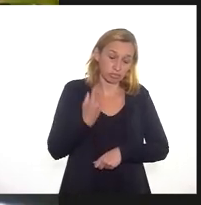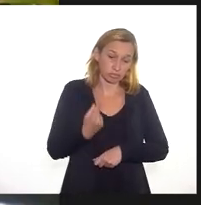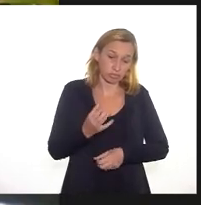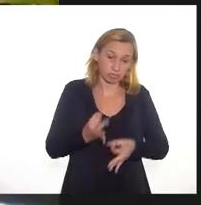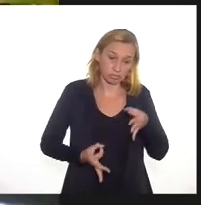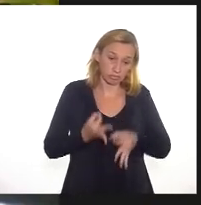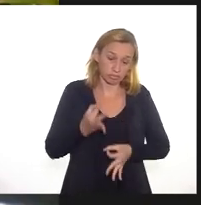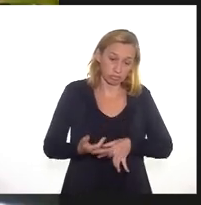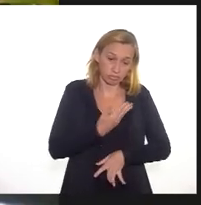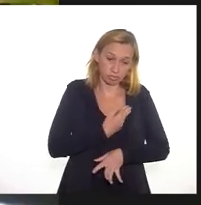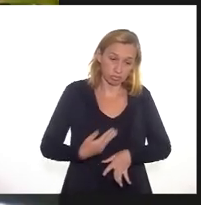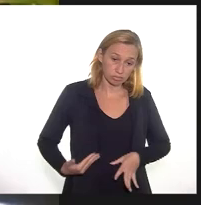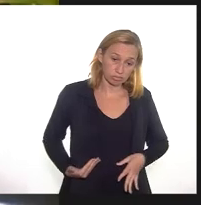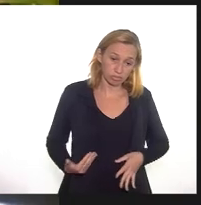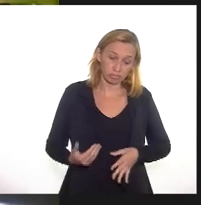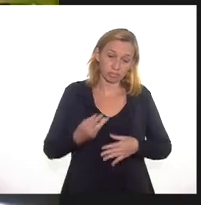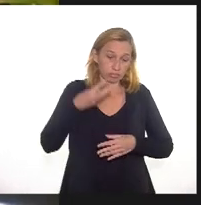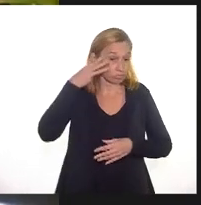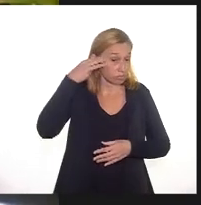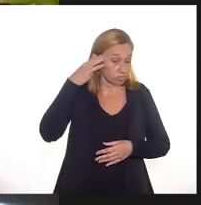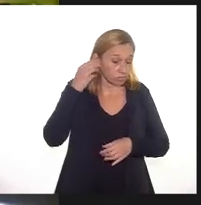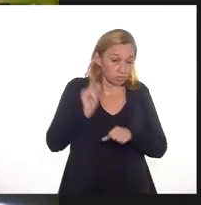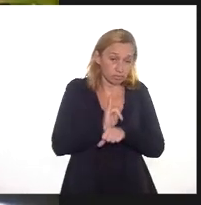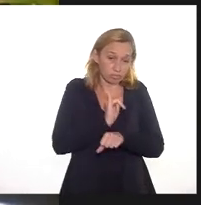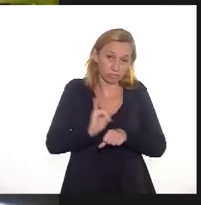Witzel na articulação